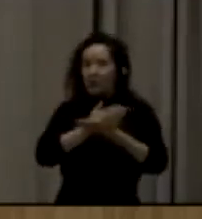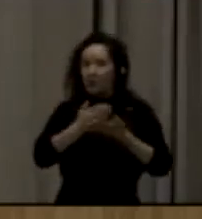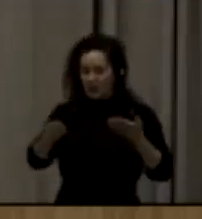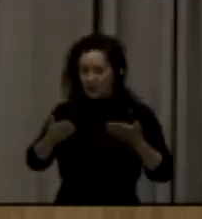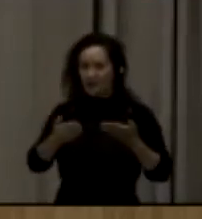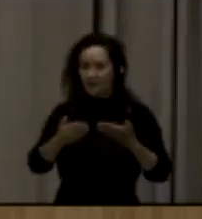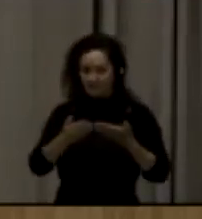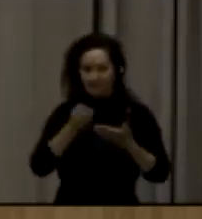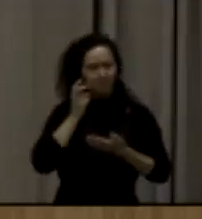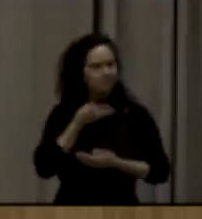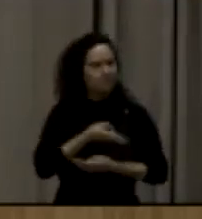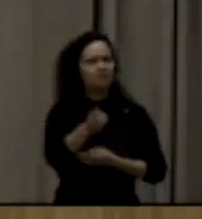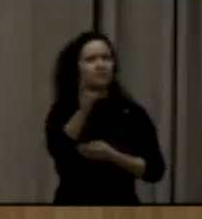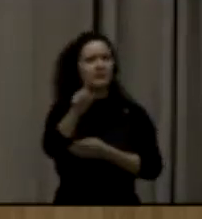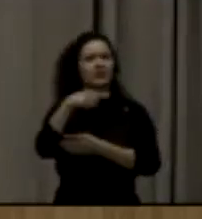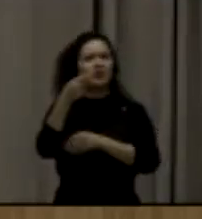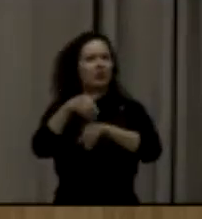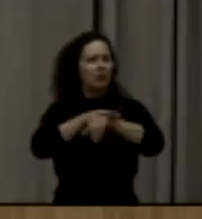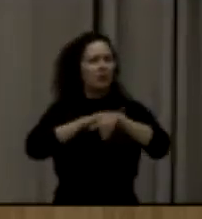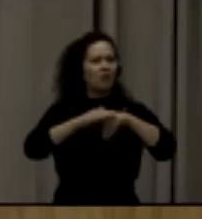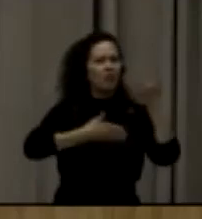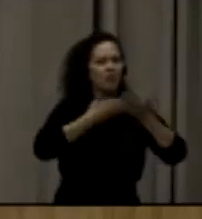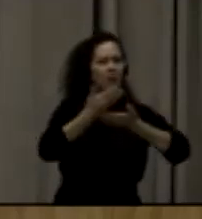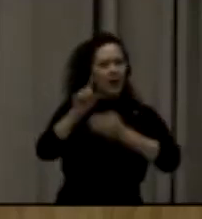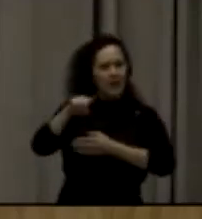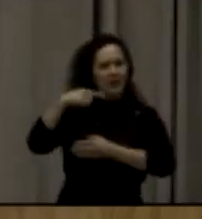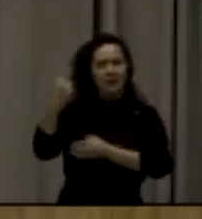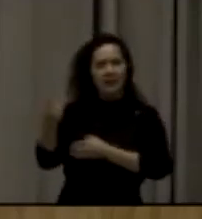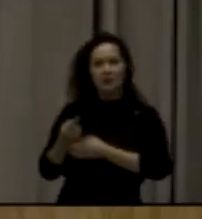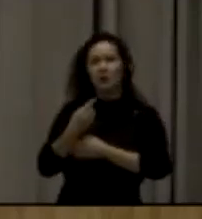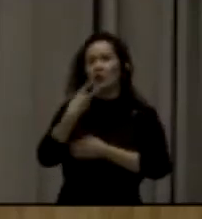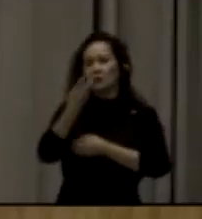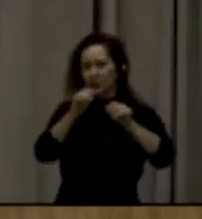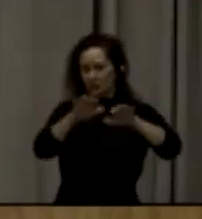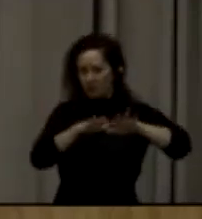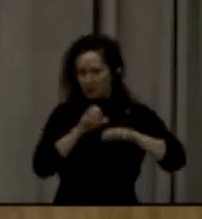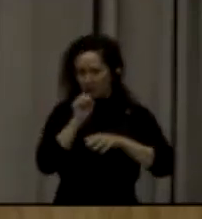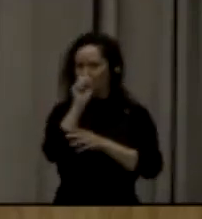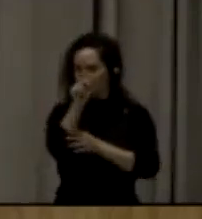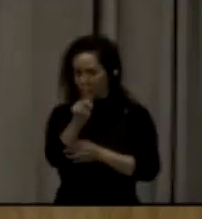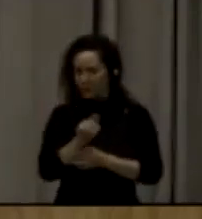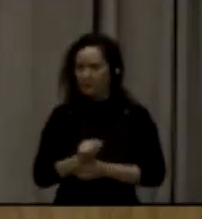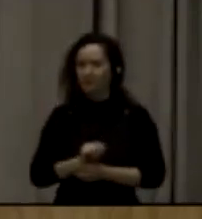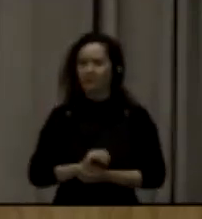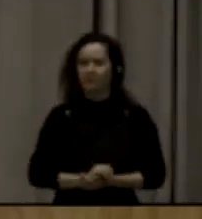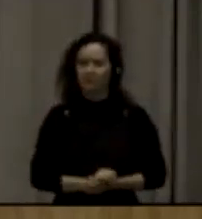inicia e faremos a conversa depois das duas mesas, ok?